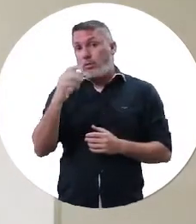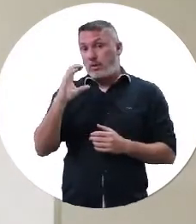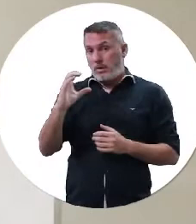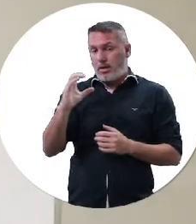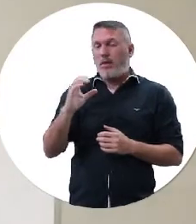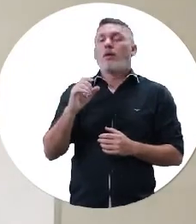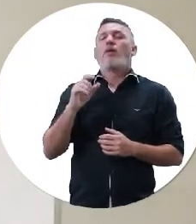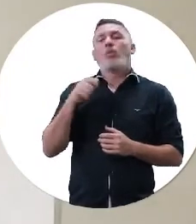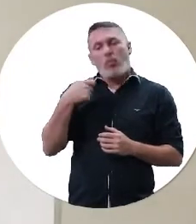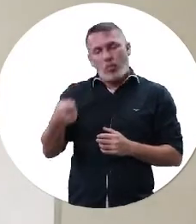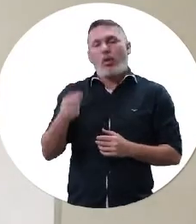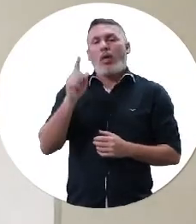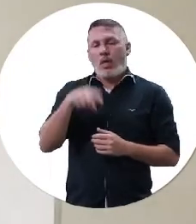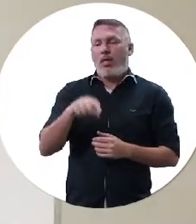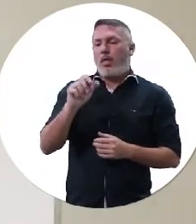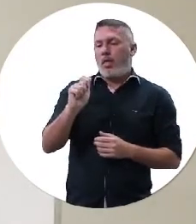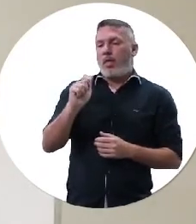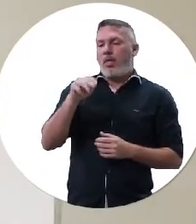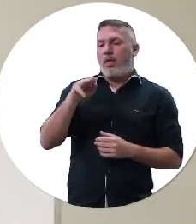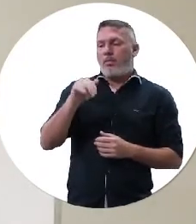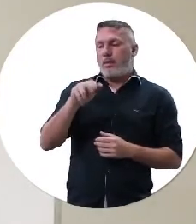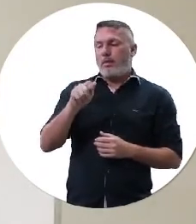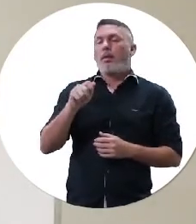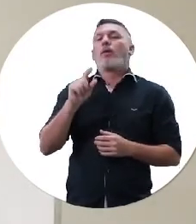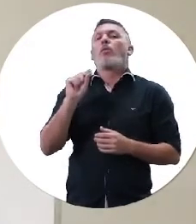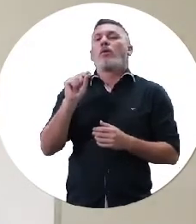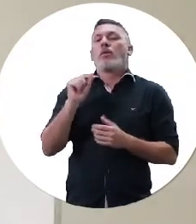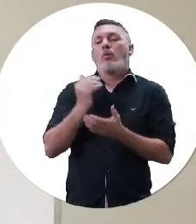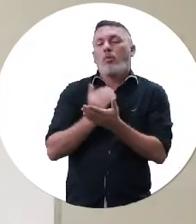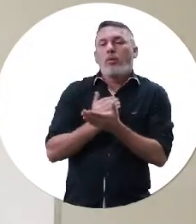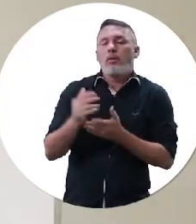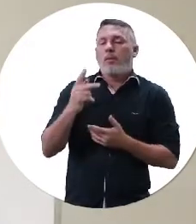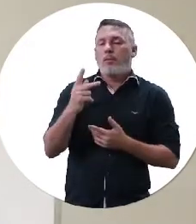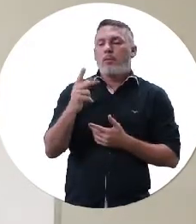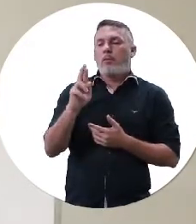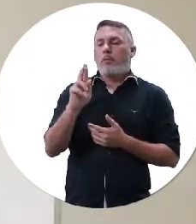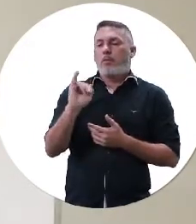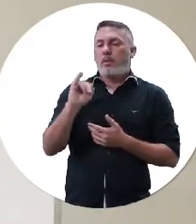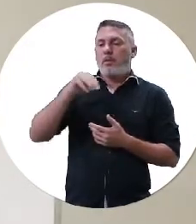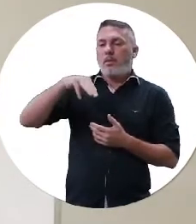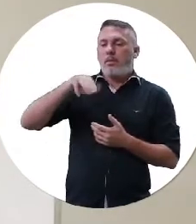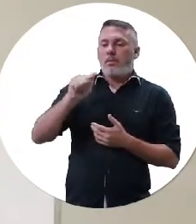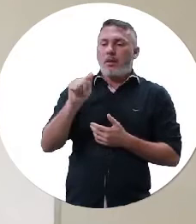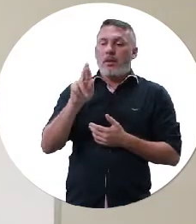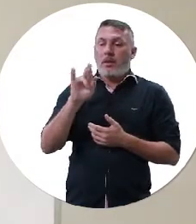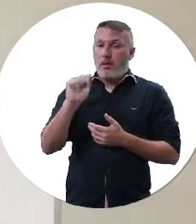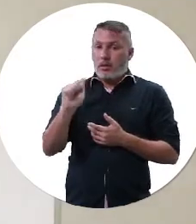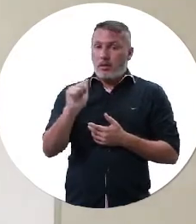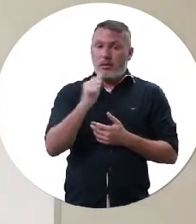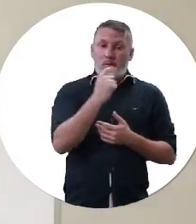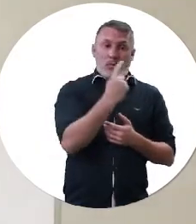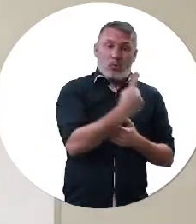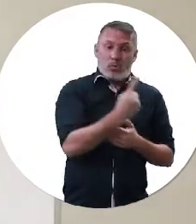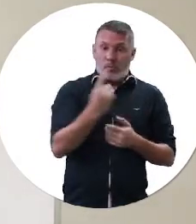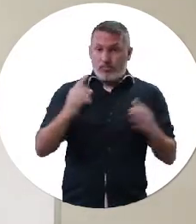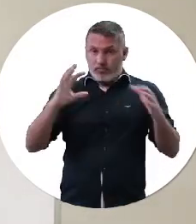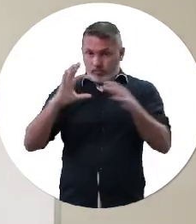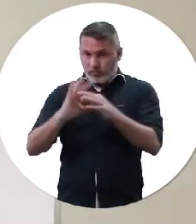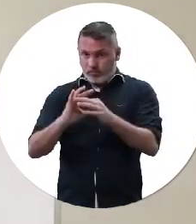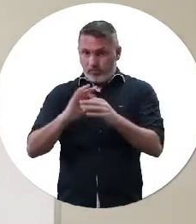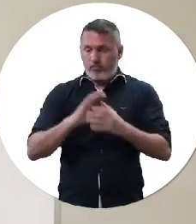Ok? Toda vez que o nitrogênio estiver ligado a 2 carbonos, eu afirmo que essa amina é uma